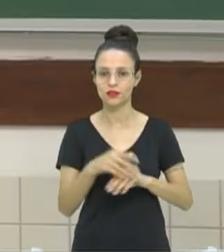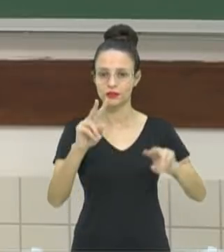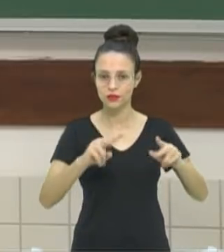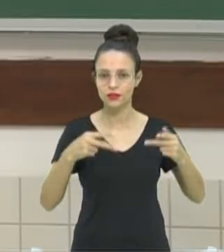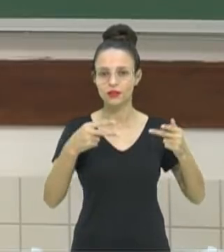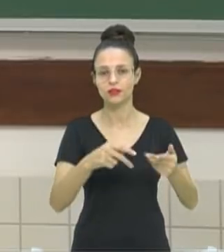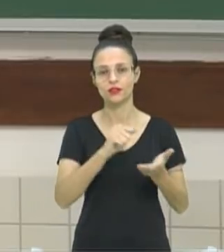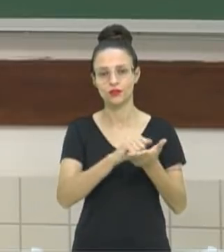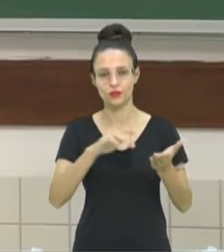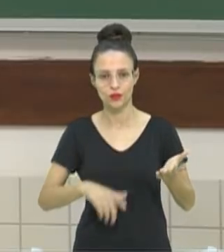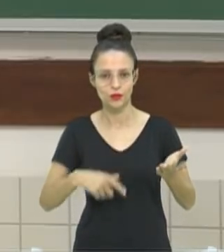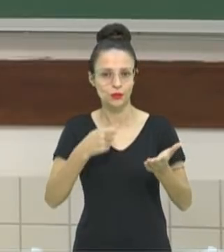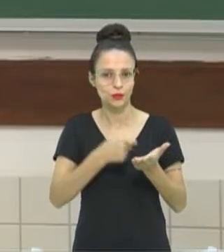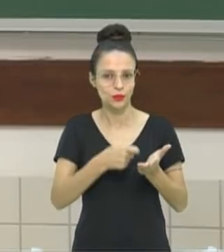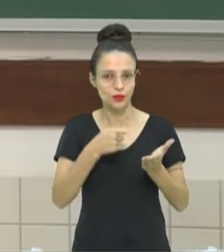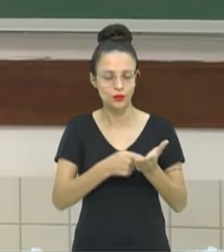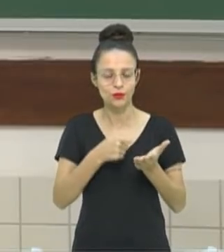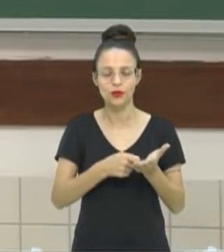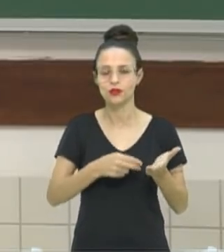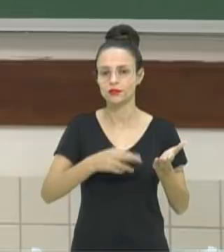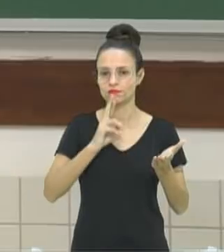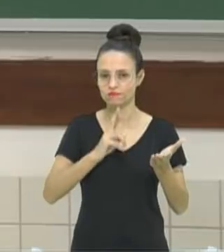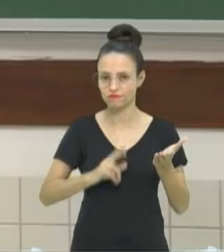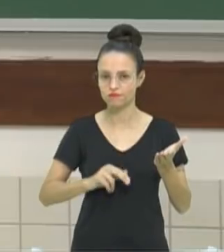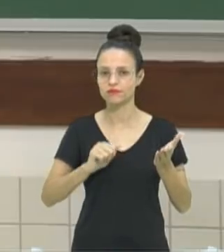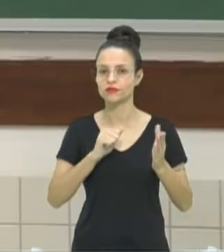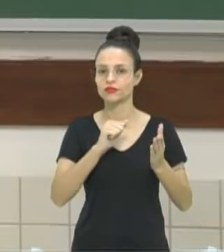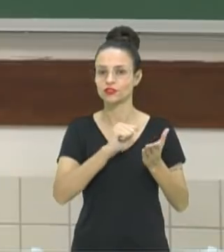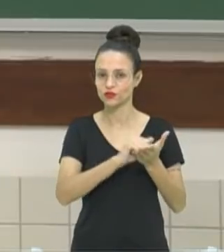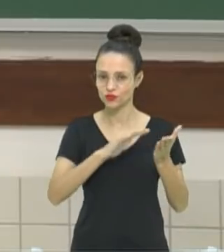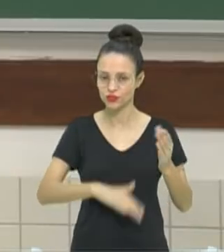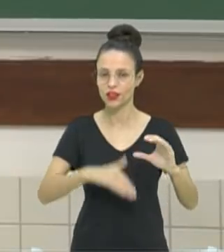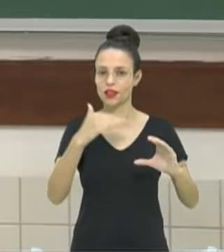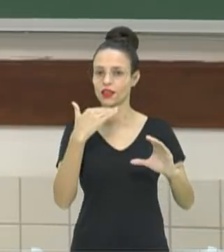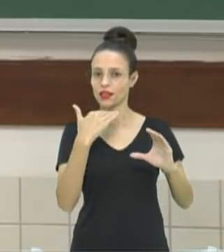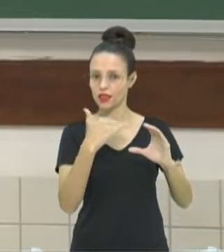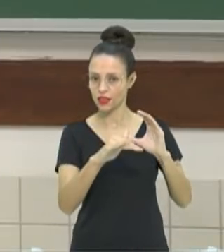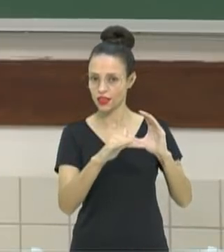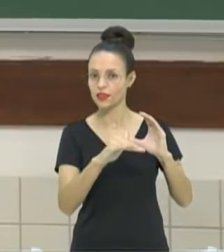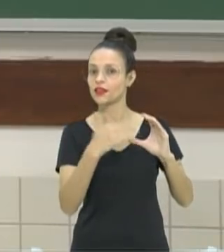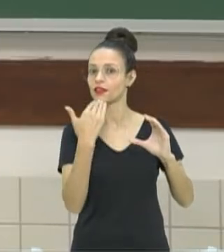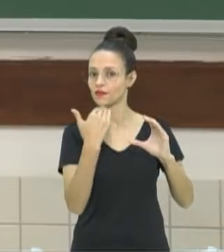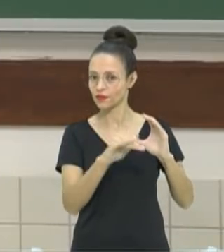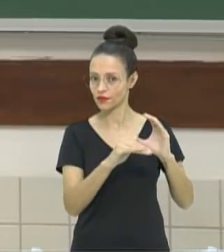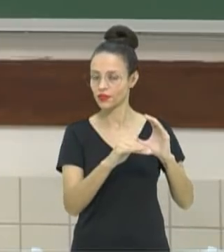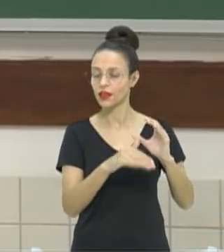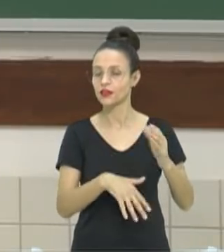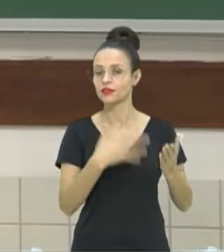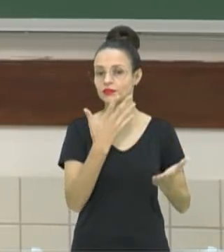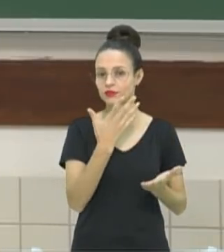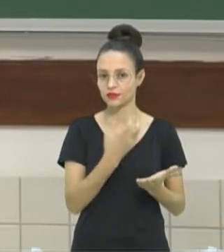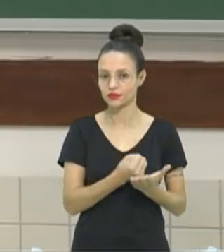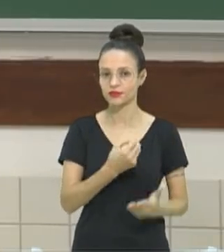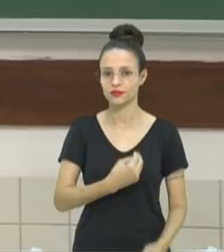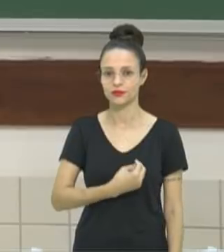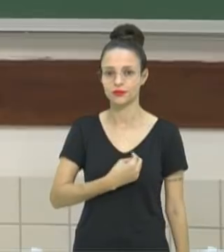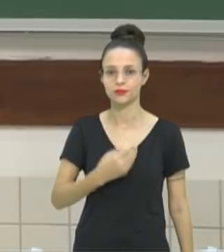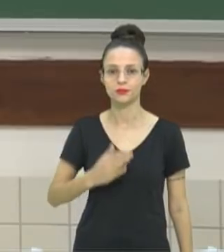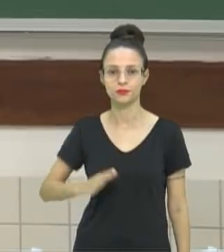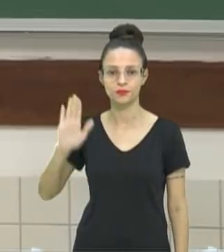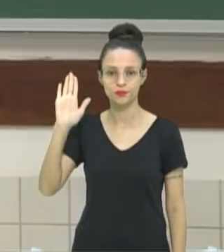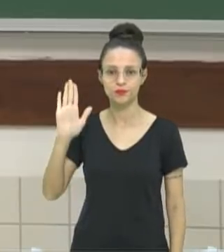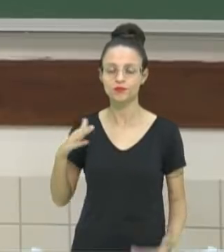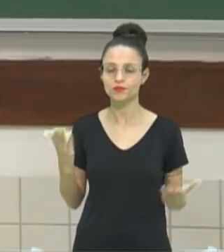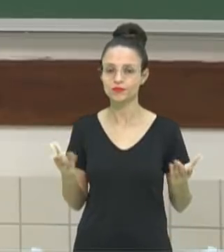atividade obrigatória e fazer a atividade, enviar, clica no enviar para que ela vá, né? E registra a tua